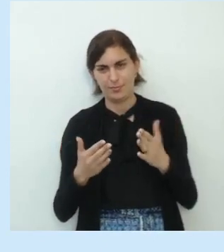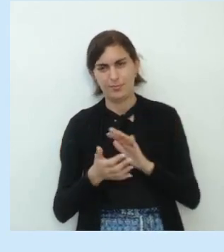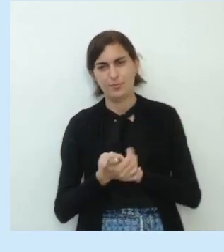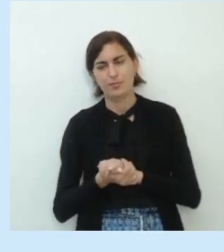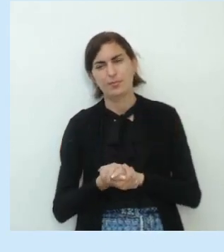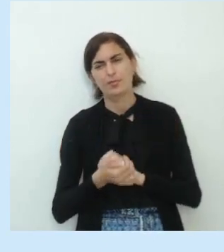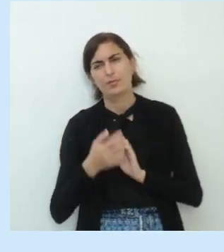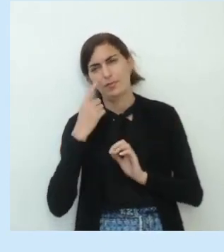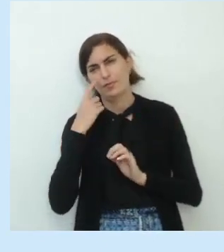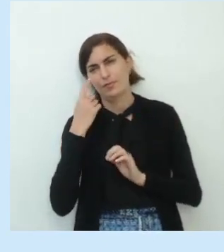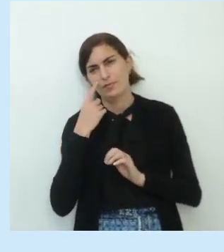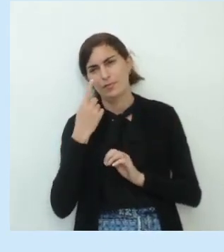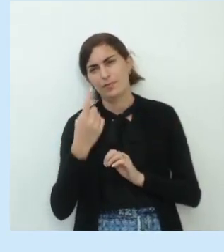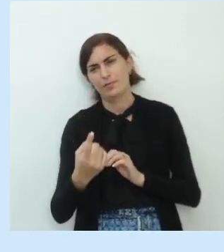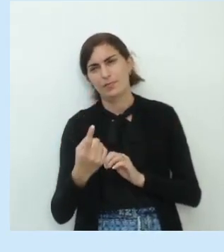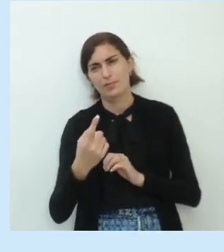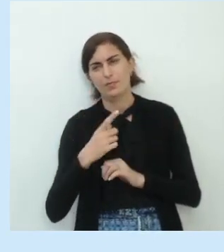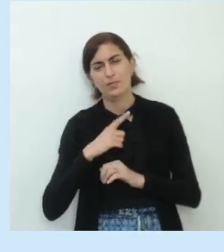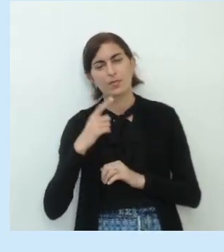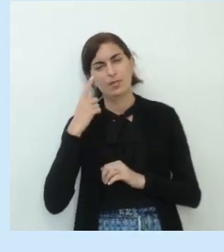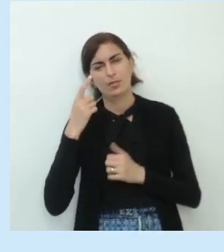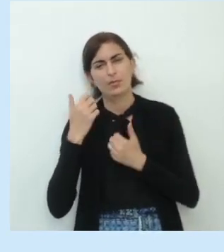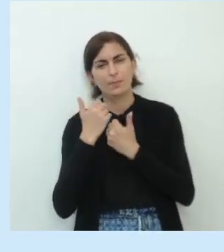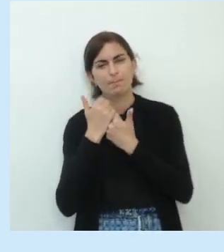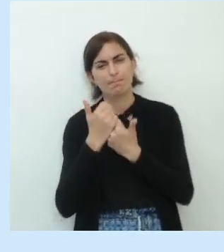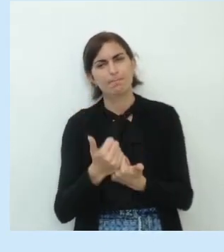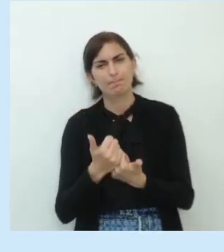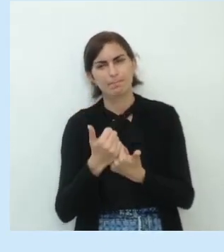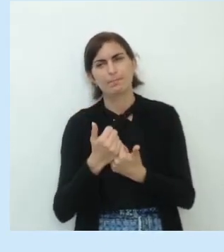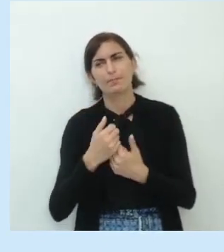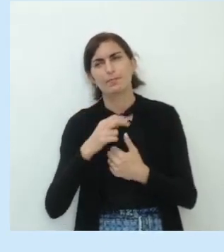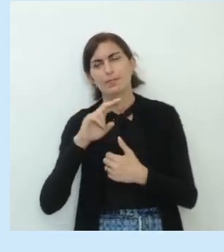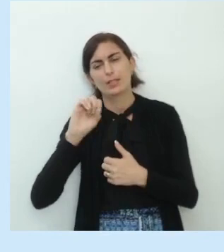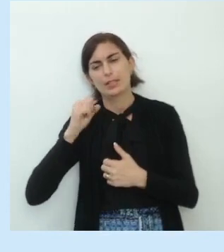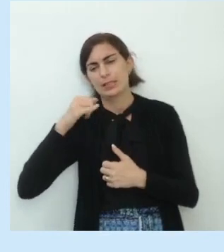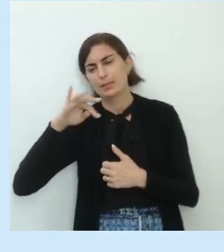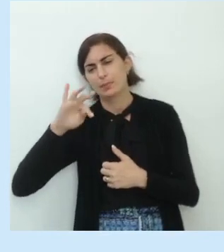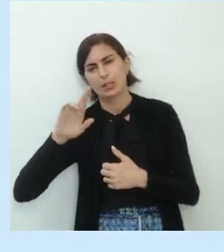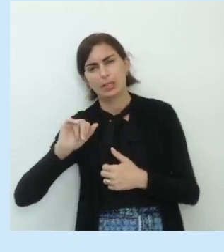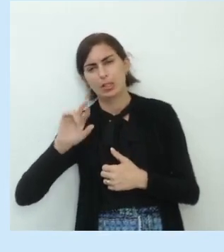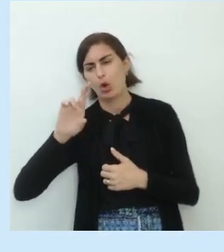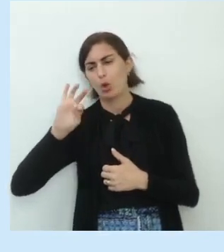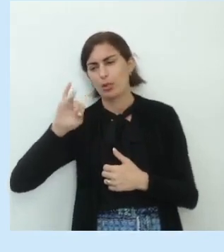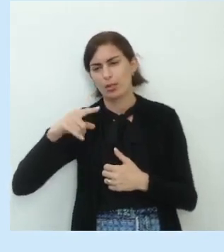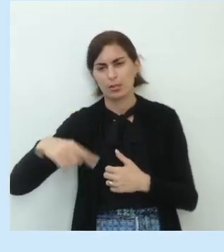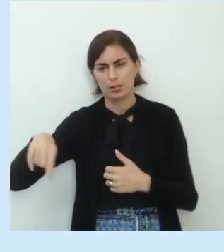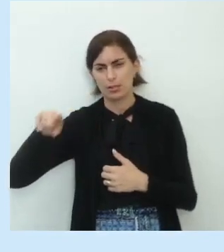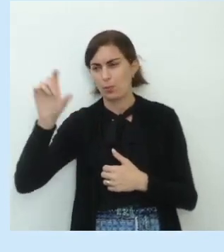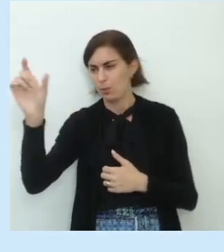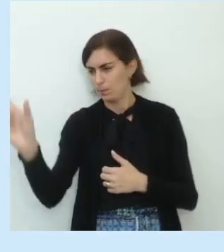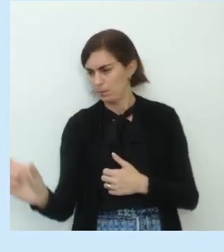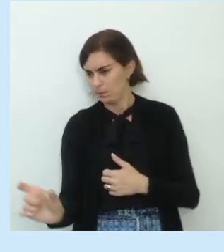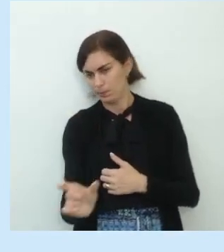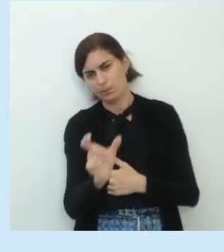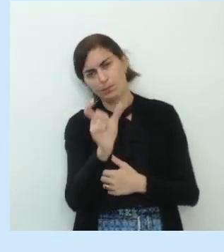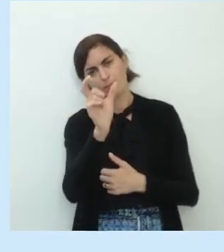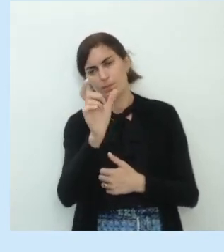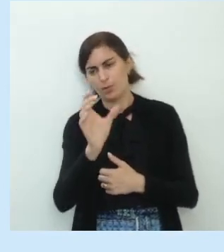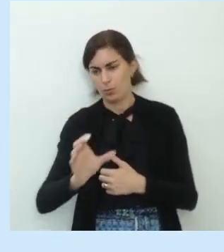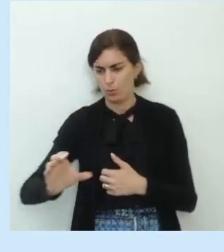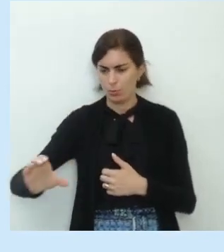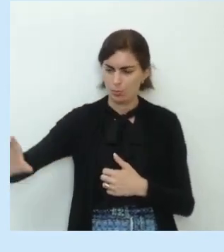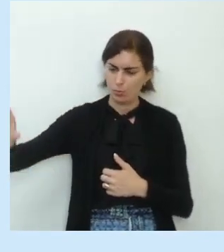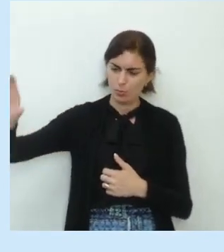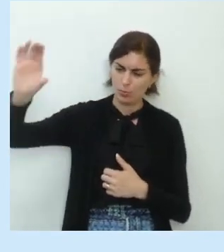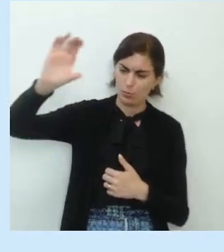bom? Vamos lá então. Isso aí que a gente representa chama-se simetria de rotação. Primeiro que ela foi feita, né?